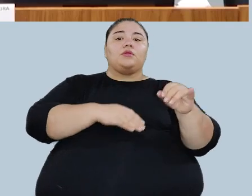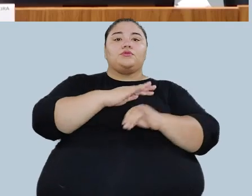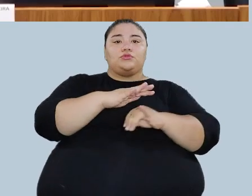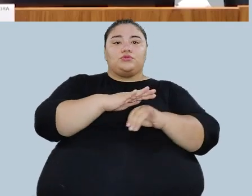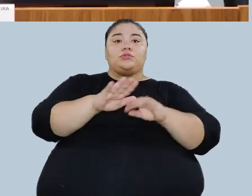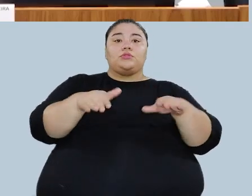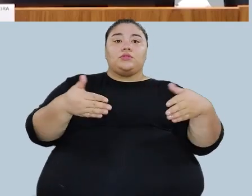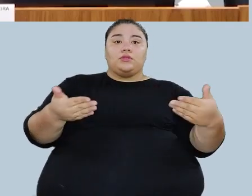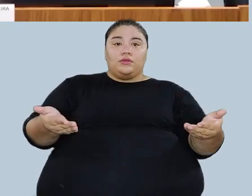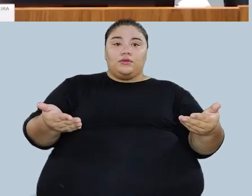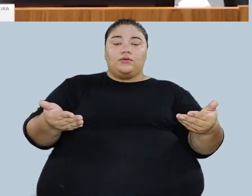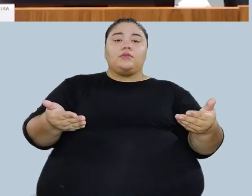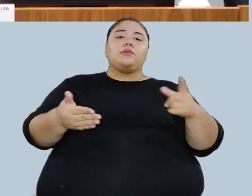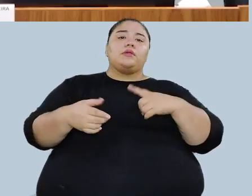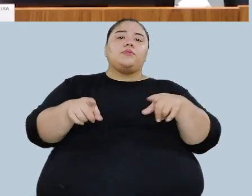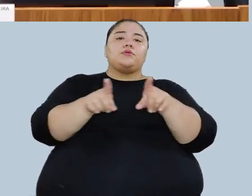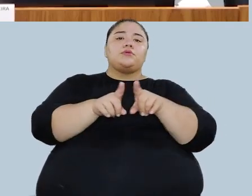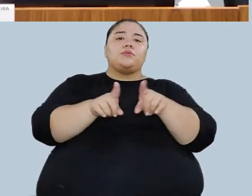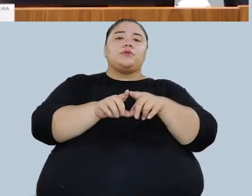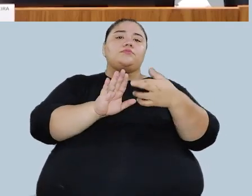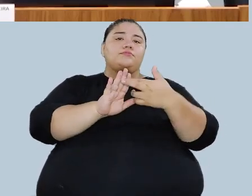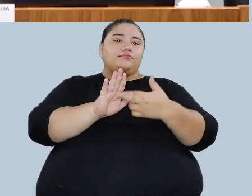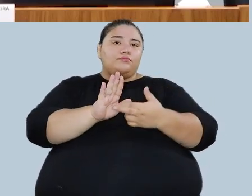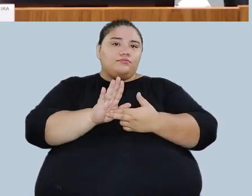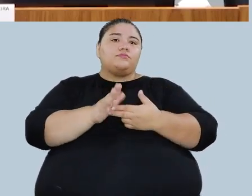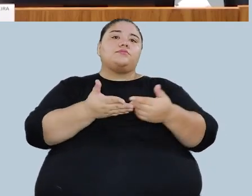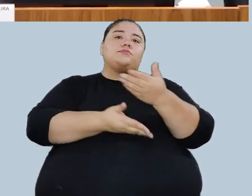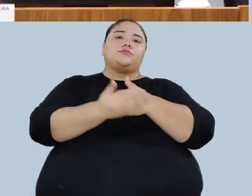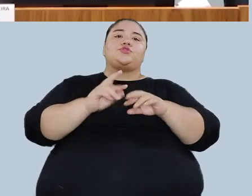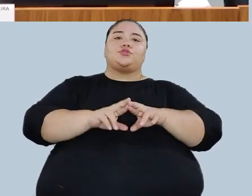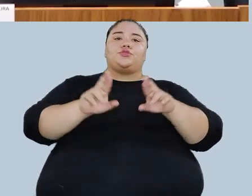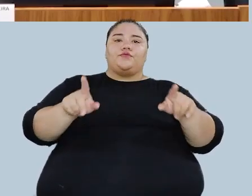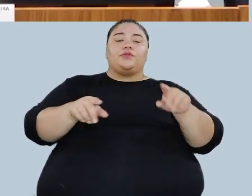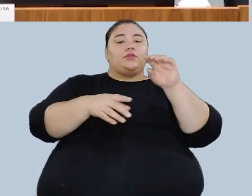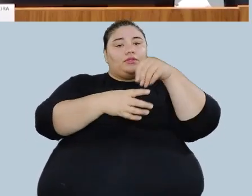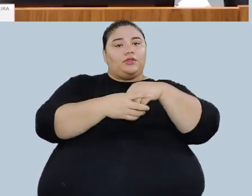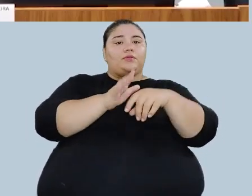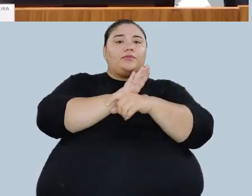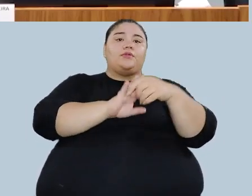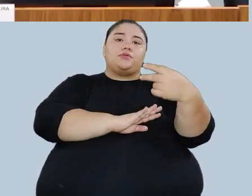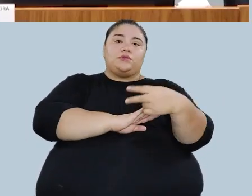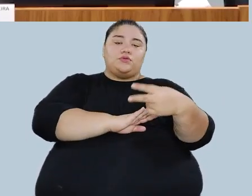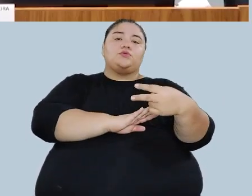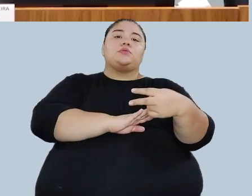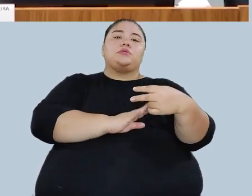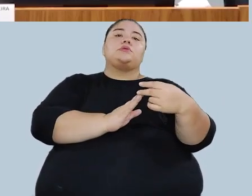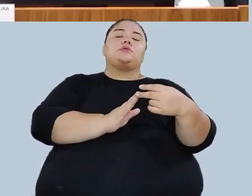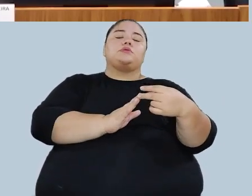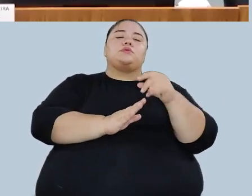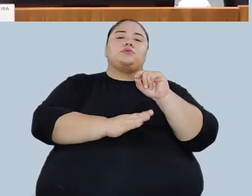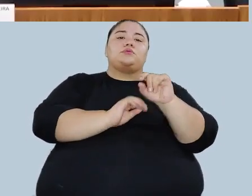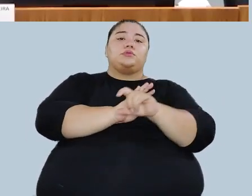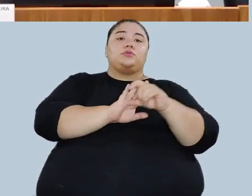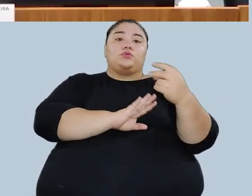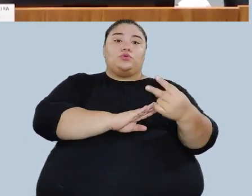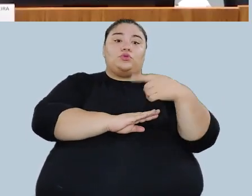instituições. Então, e temos também um regime de transição diferenciado, que está no parágrafo 2º, inciso 2, do